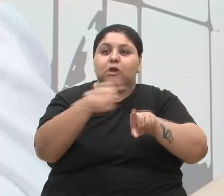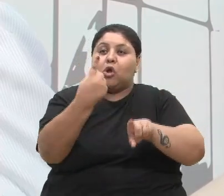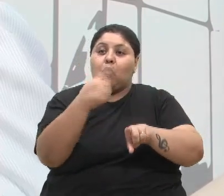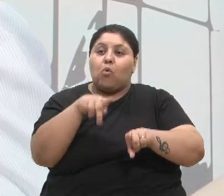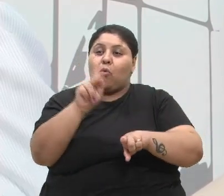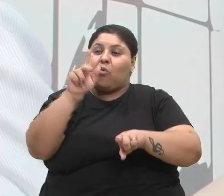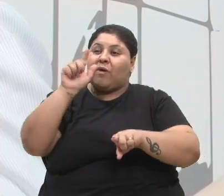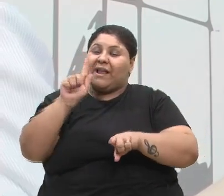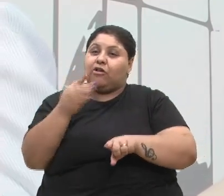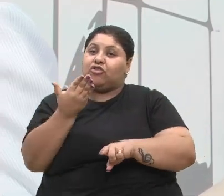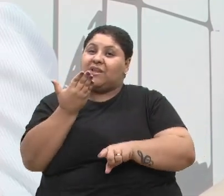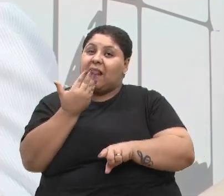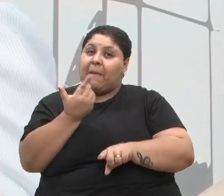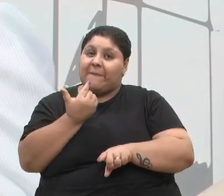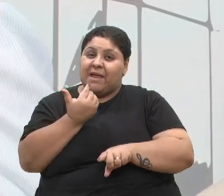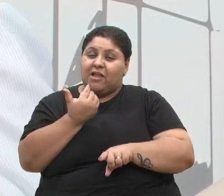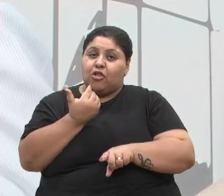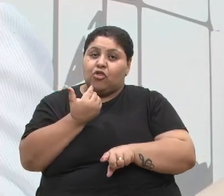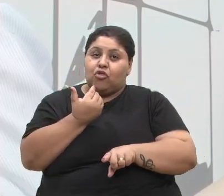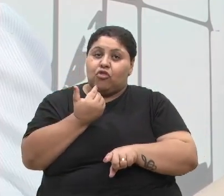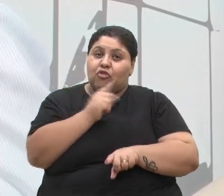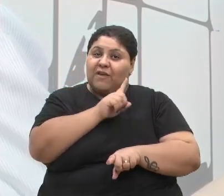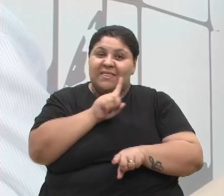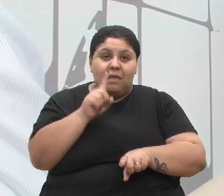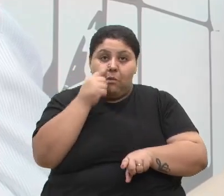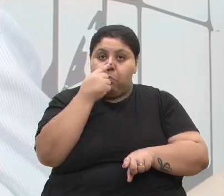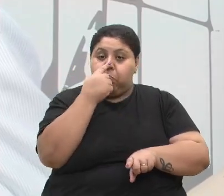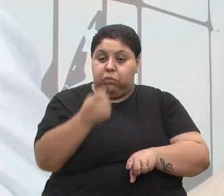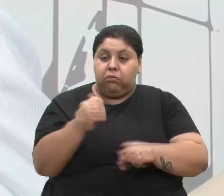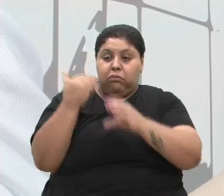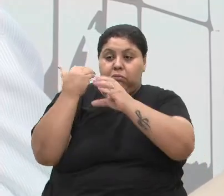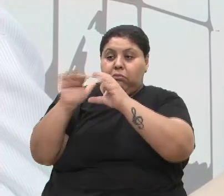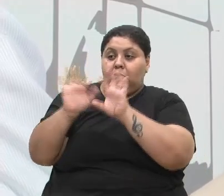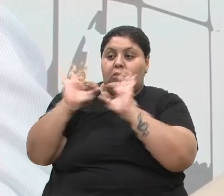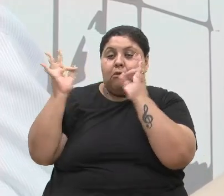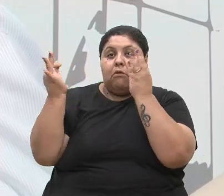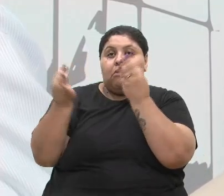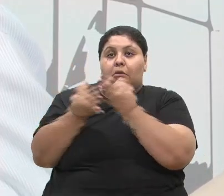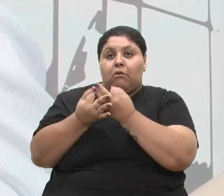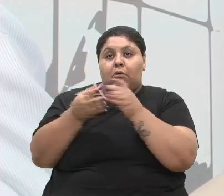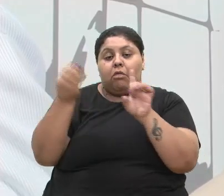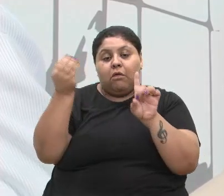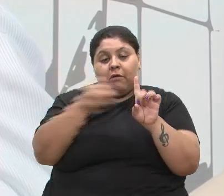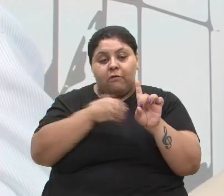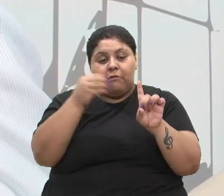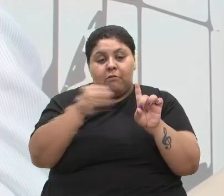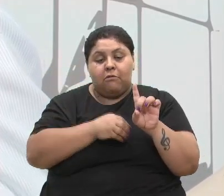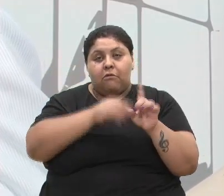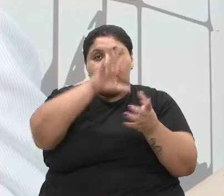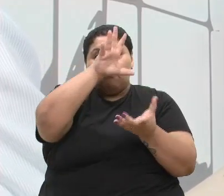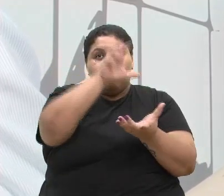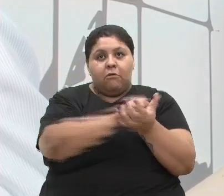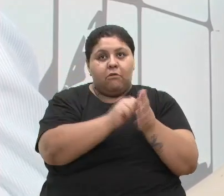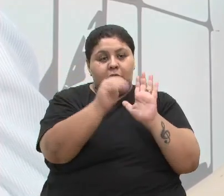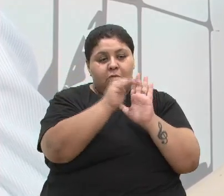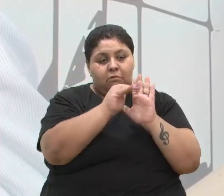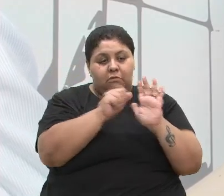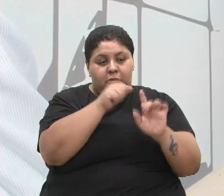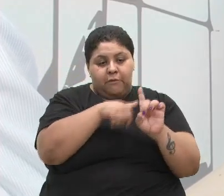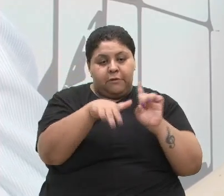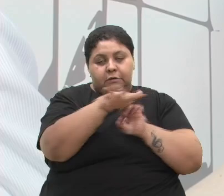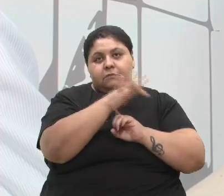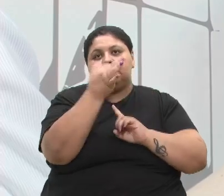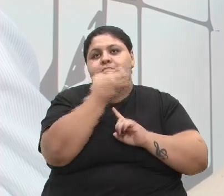alimento não perecível, que será encaminhado a famílias carentes que estão aqui, né, cadastradas em programas sociais do